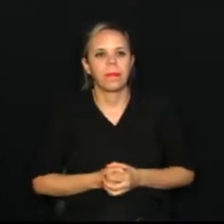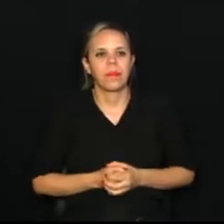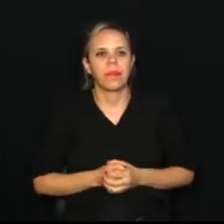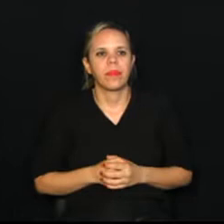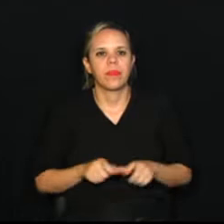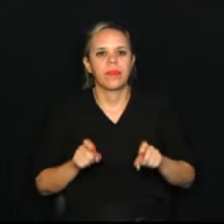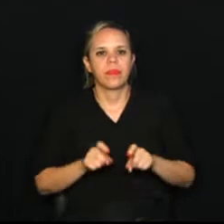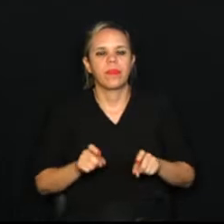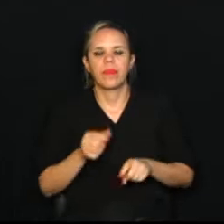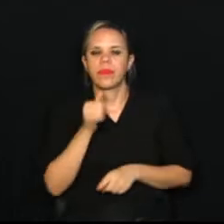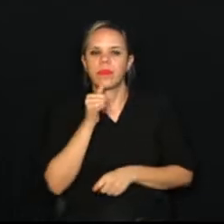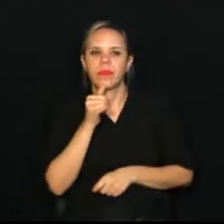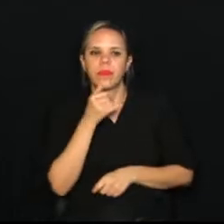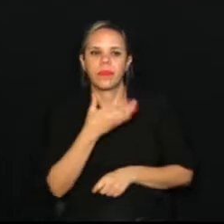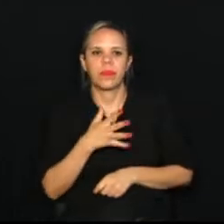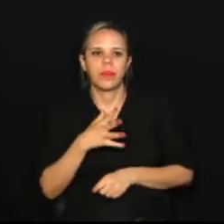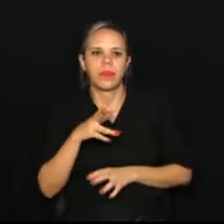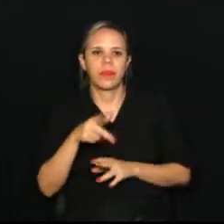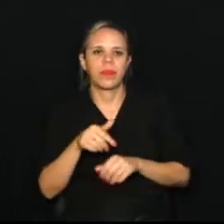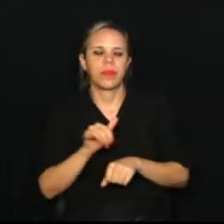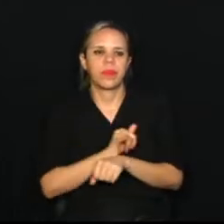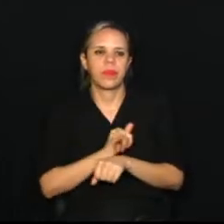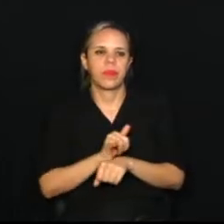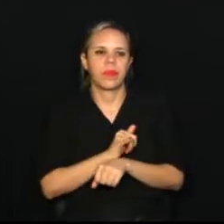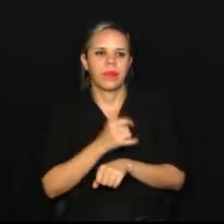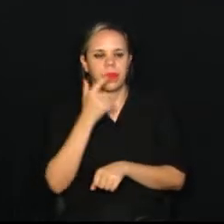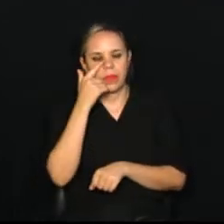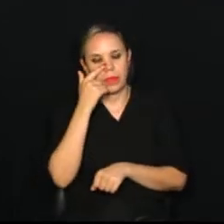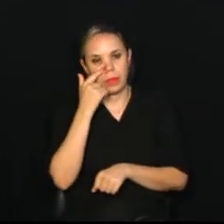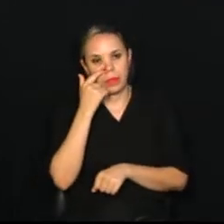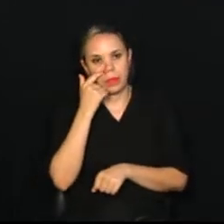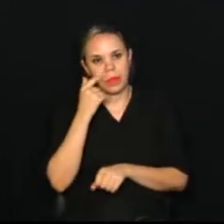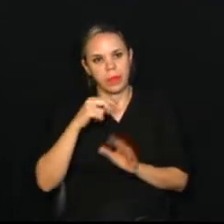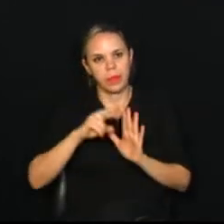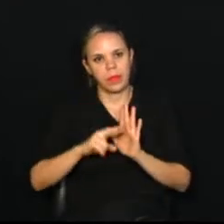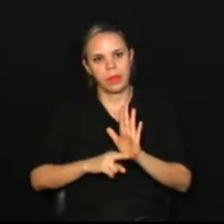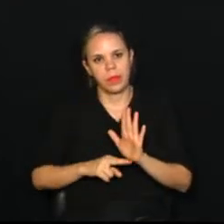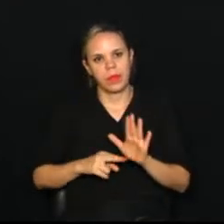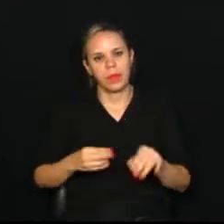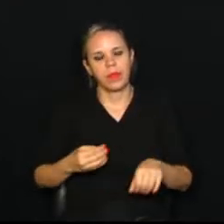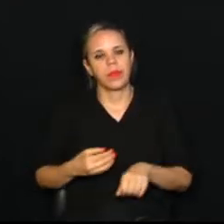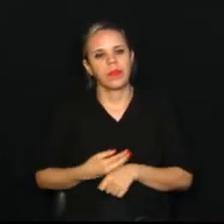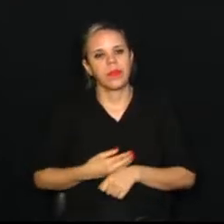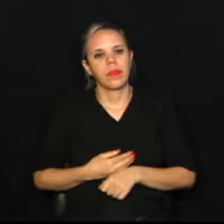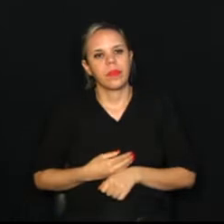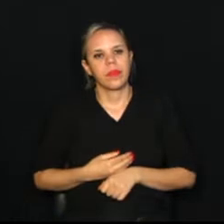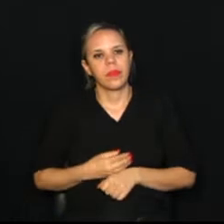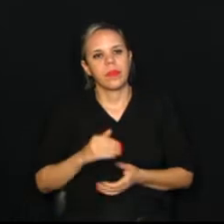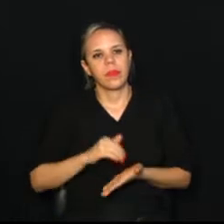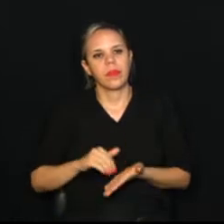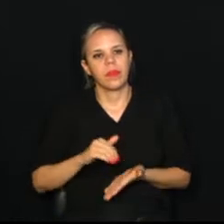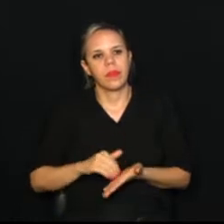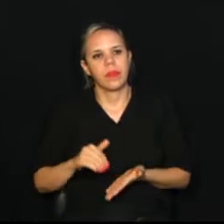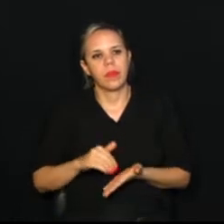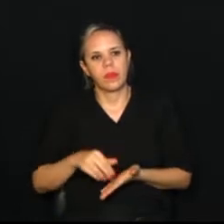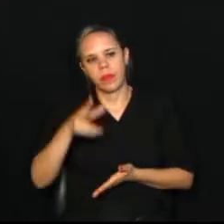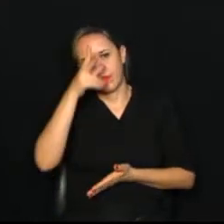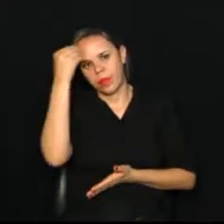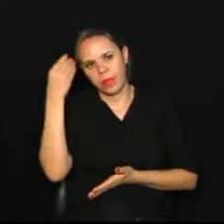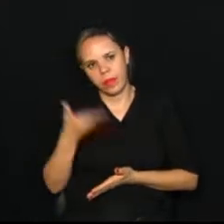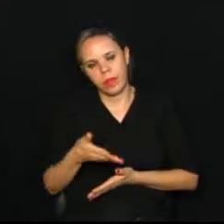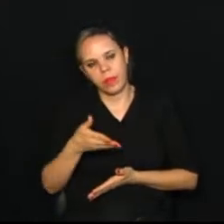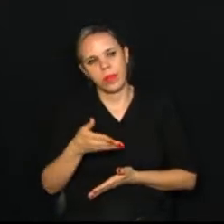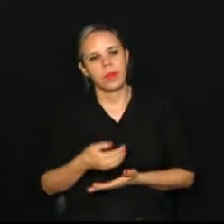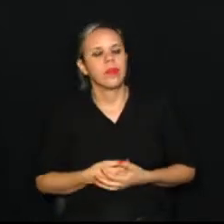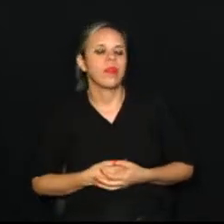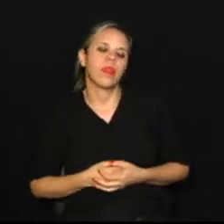digital. Por exemplo, todos os mecanismos e protocolos que passam das secretarias da prefeitura, do